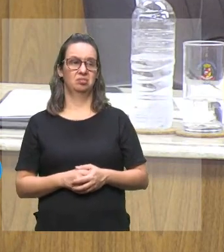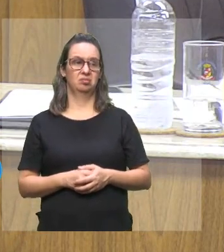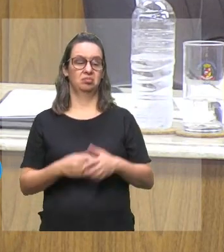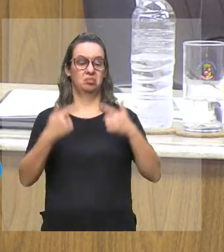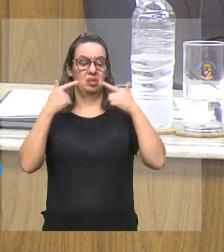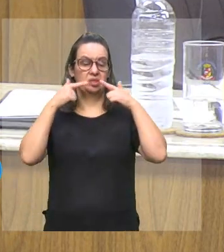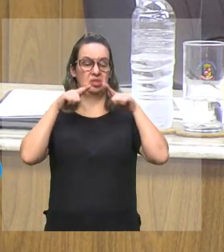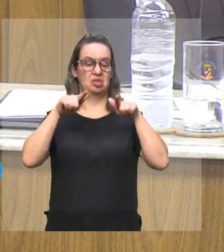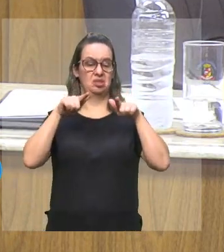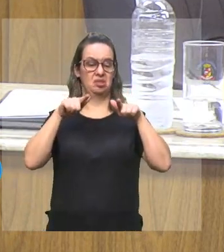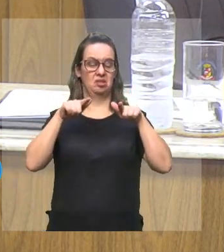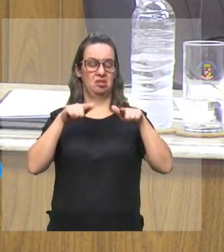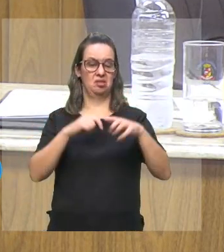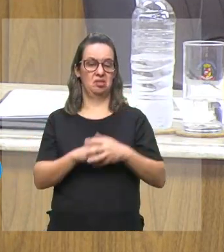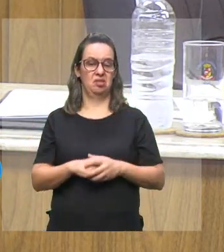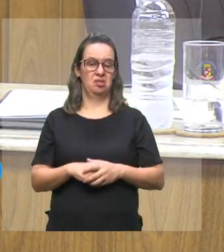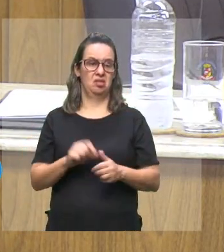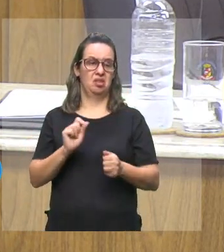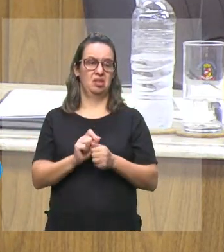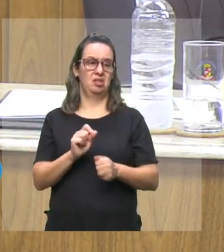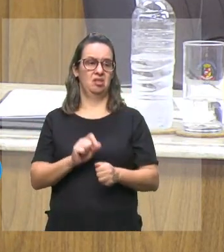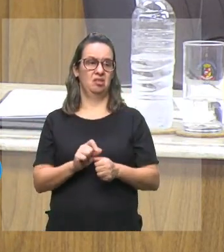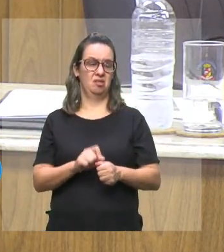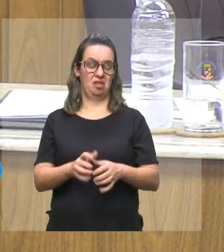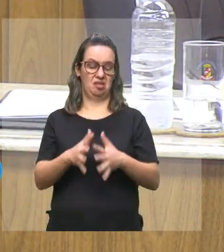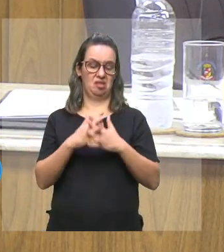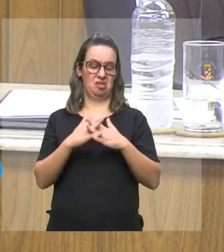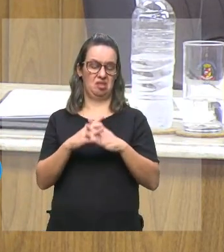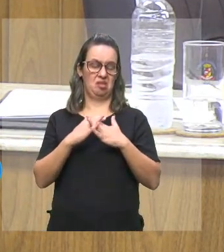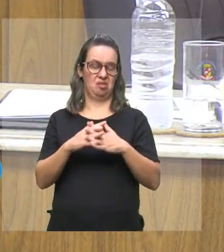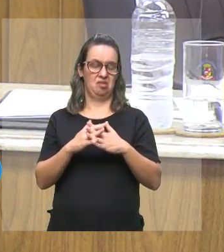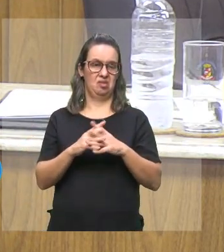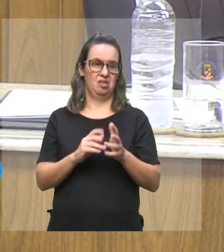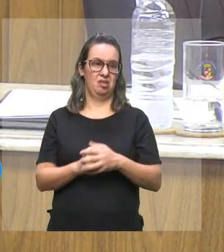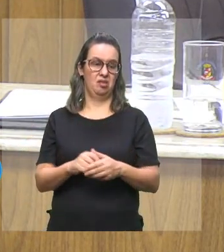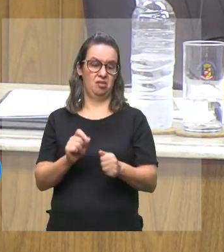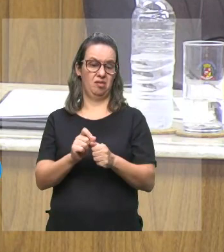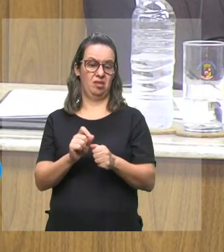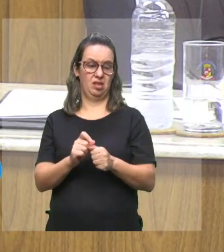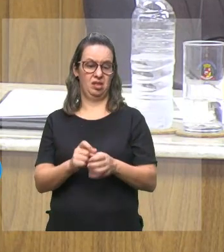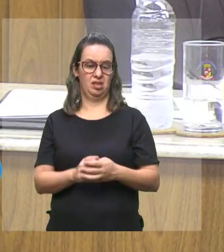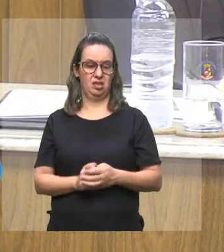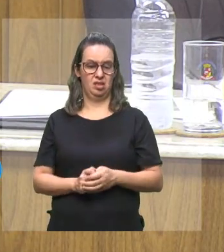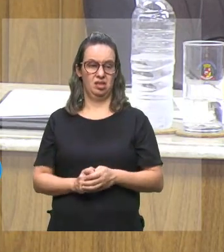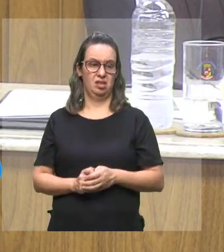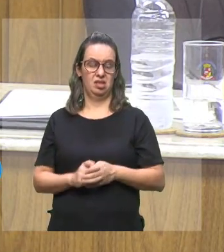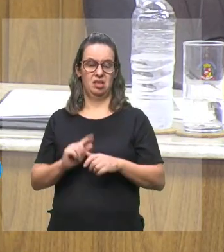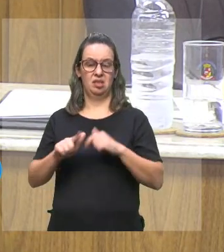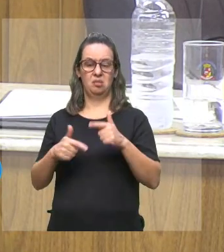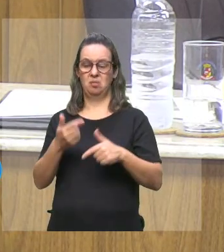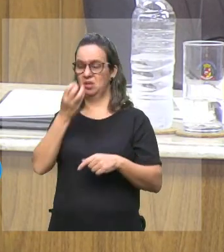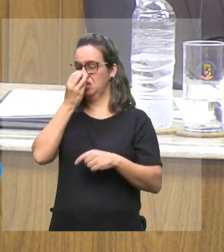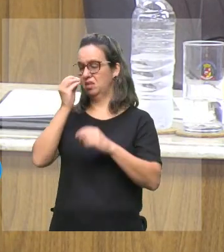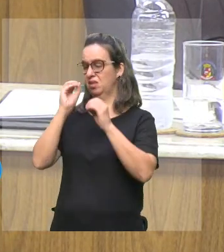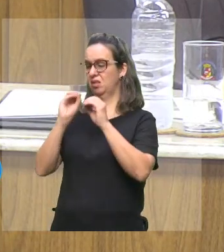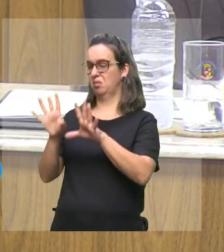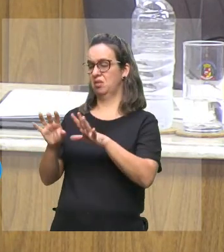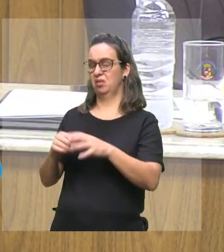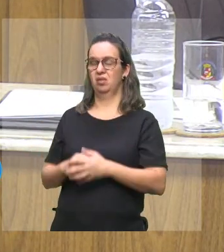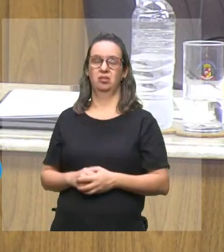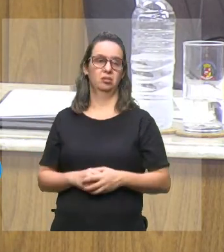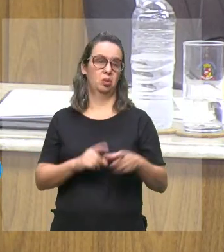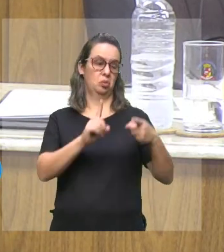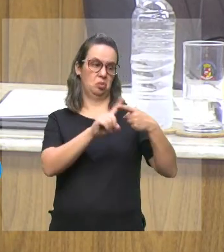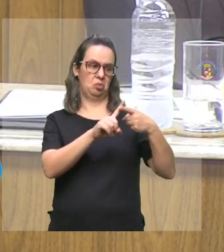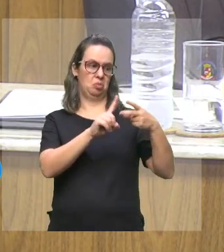lá e faz, e cria o fato, e na sequência abandona. E não é uma nem duas coisas que a gente vê sendo assim.